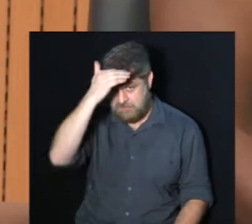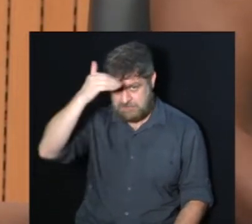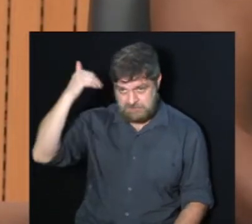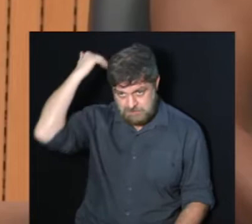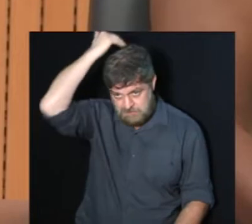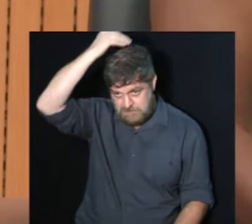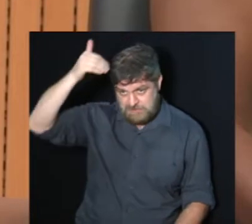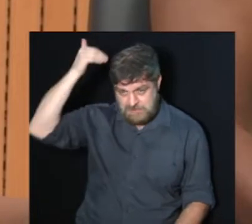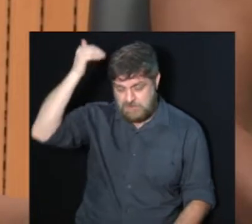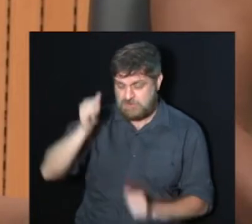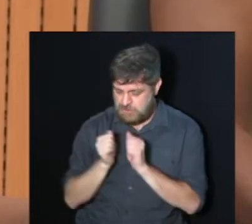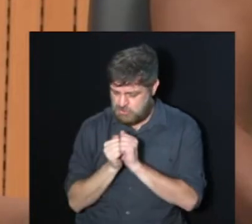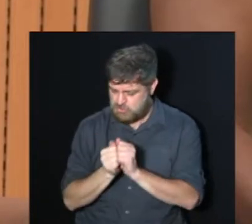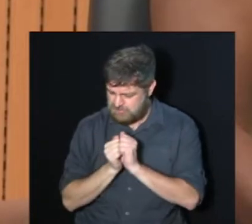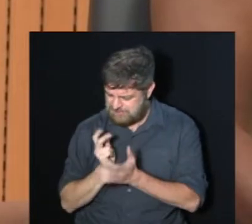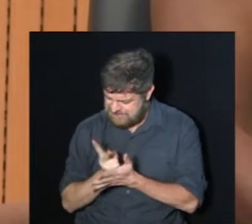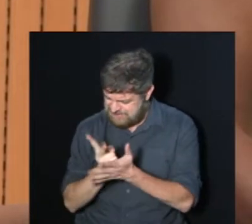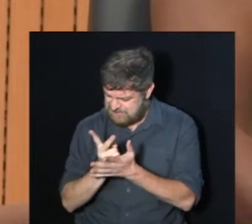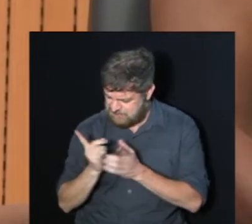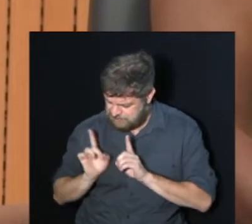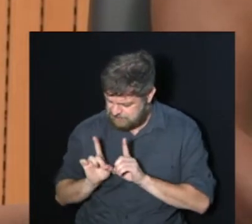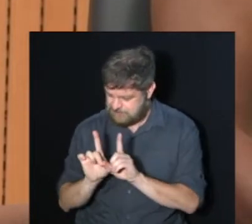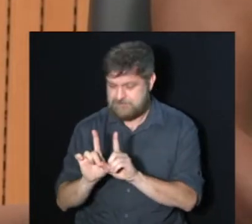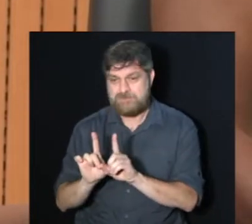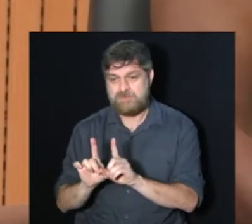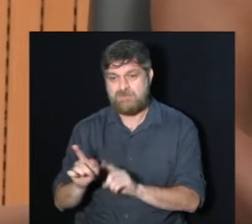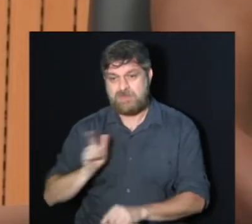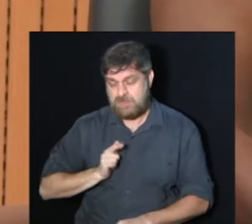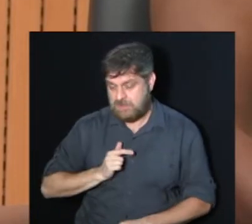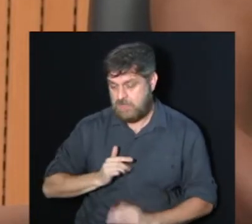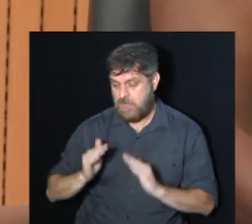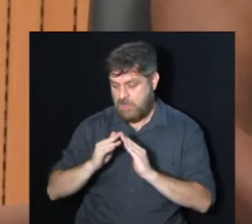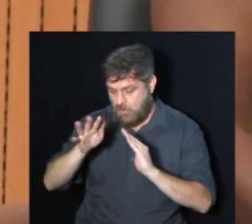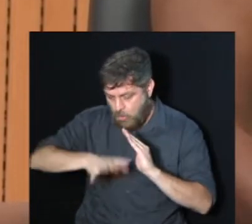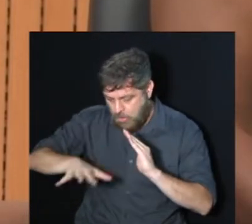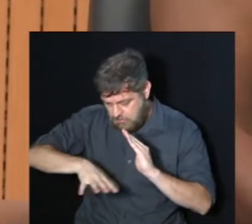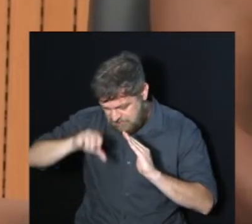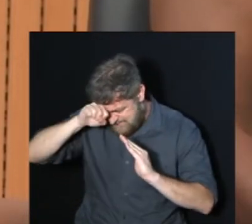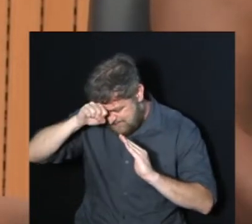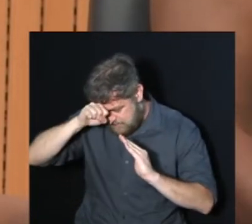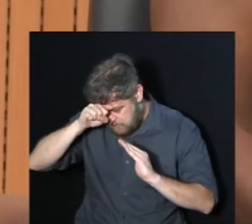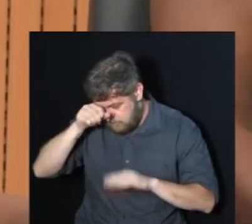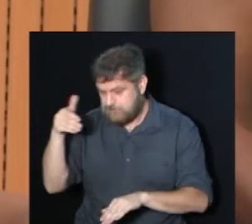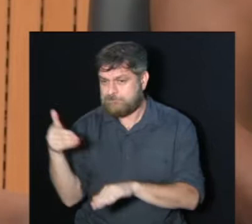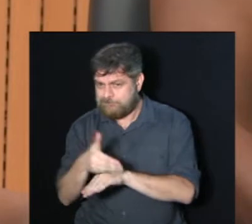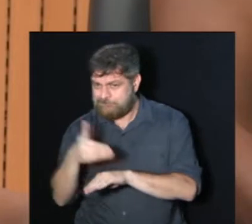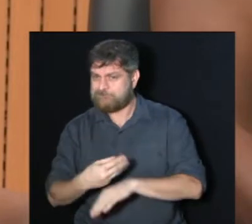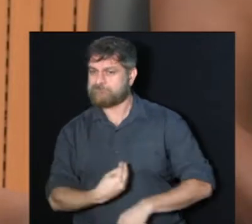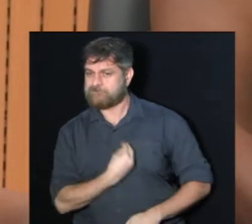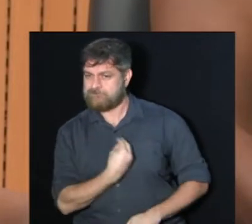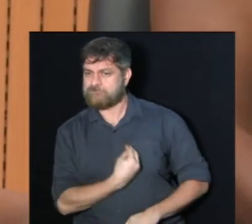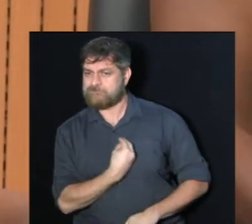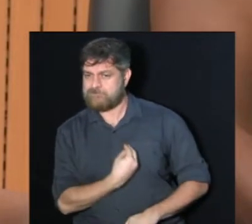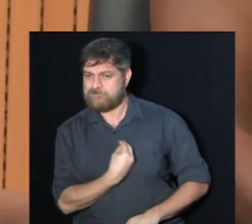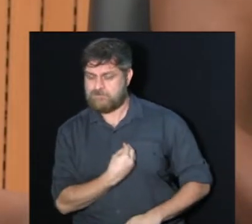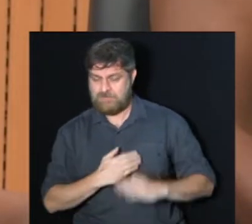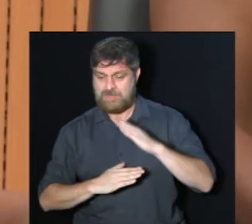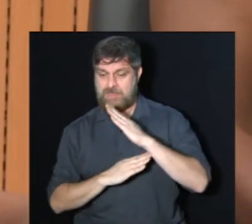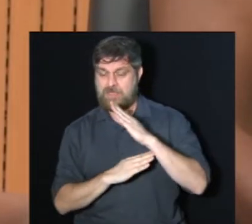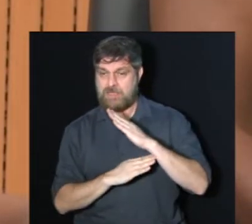né? Mas parabéns para mais uma casa estar vindo aqui nessa